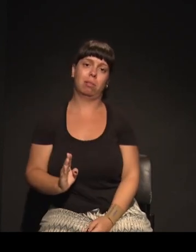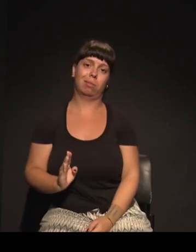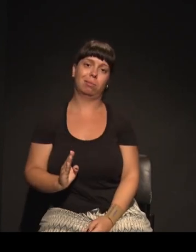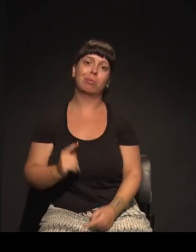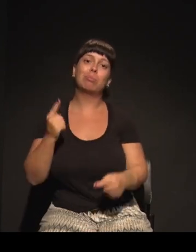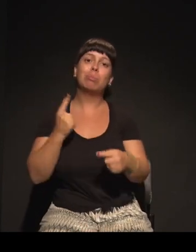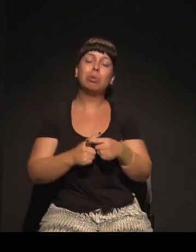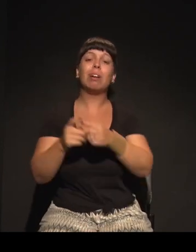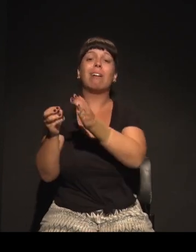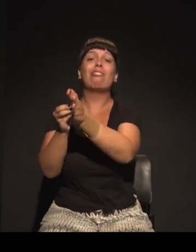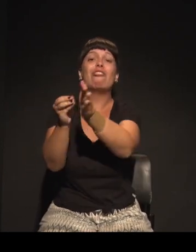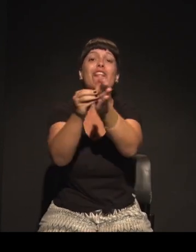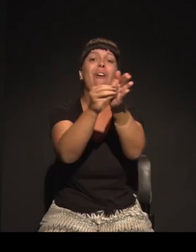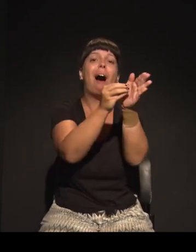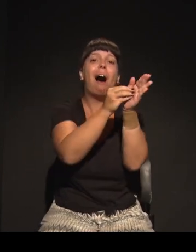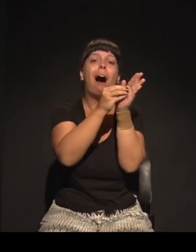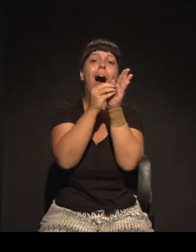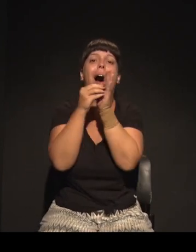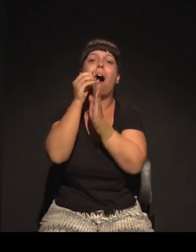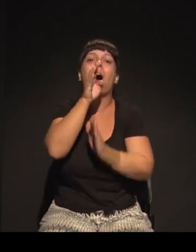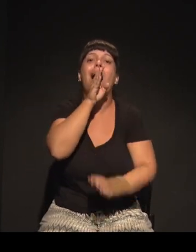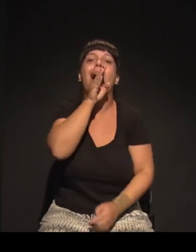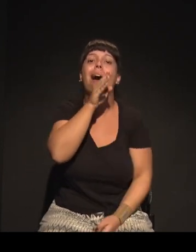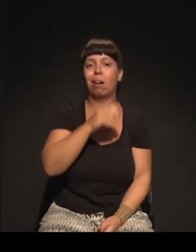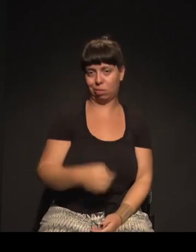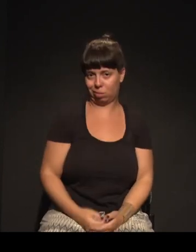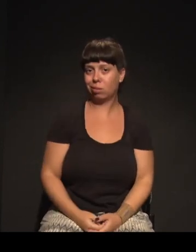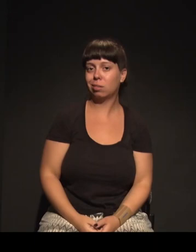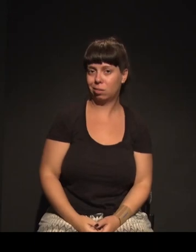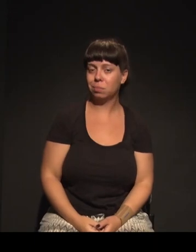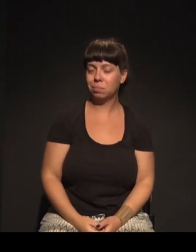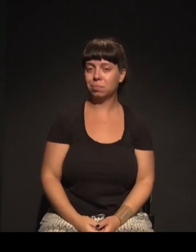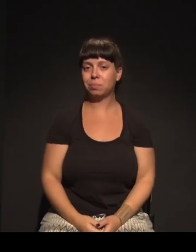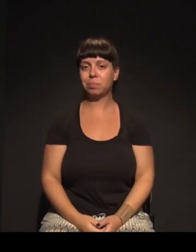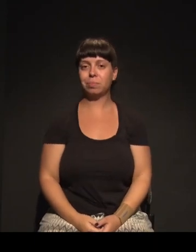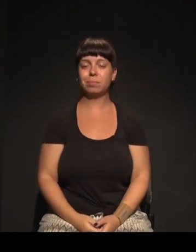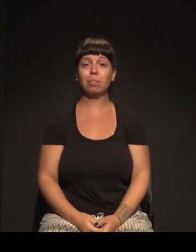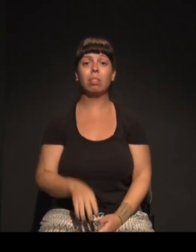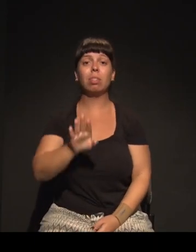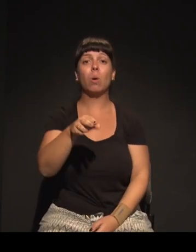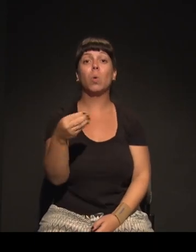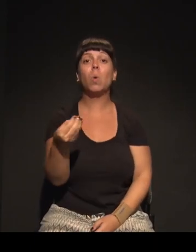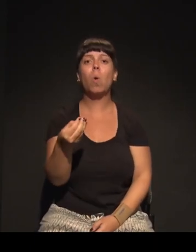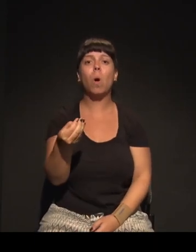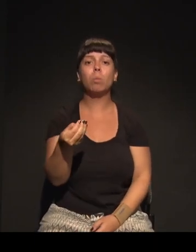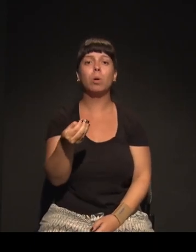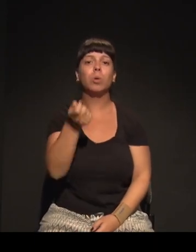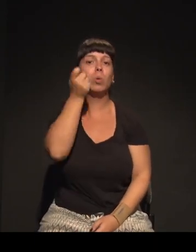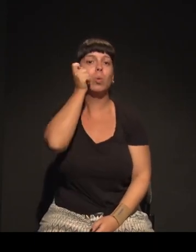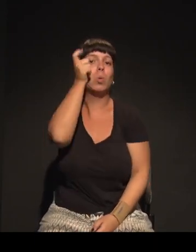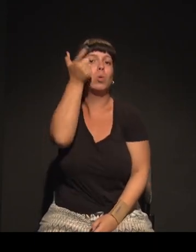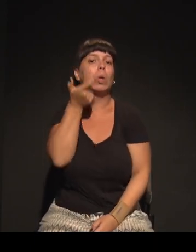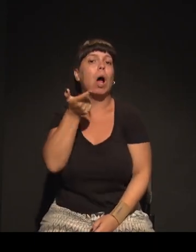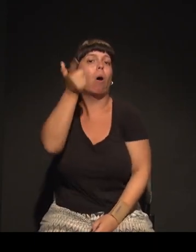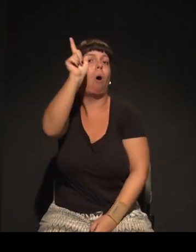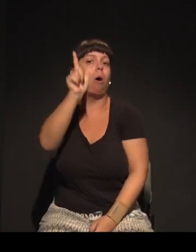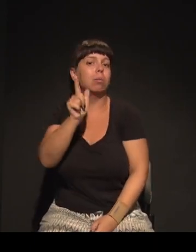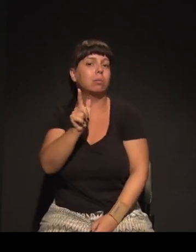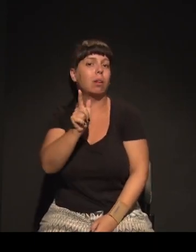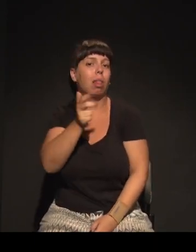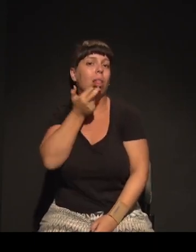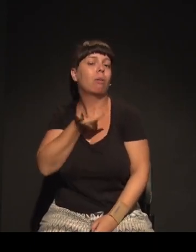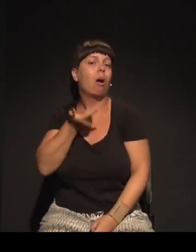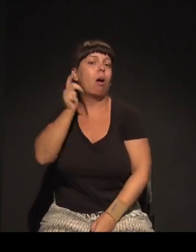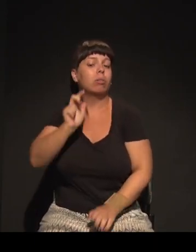uma falta de conhecimento muito grande né então assim como é como a gente valoriza uma outra cultura uma outra língua a